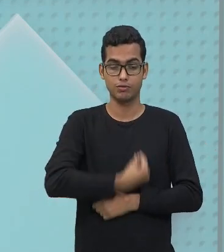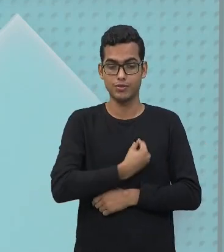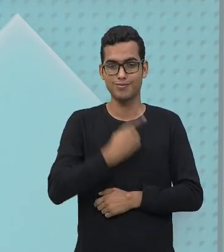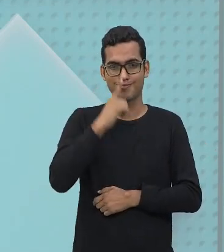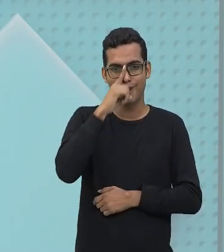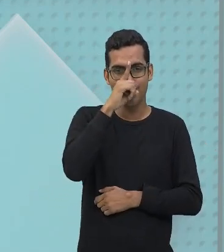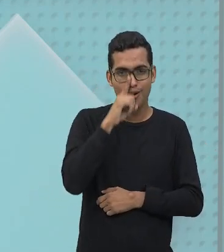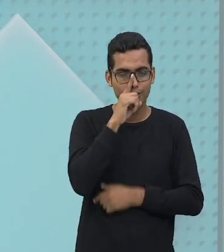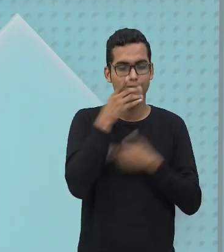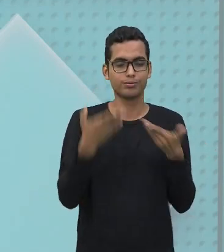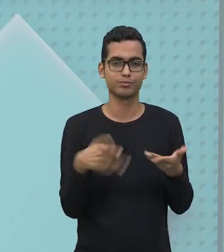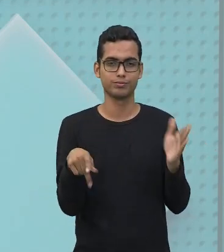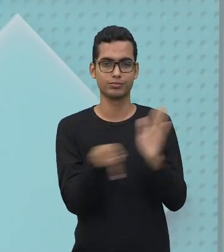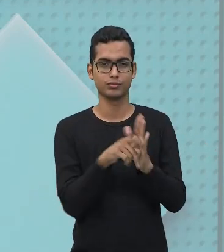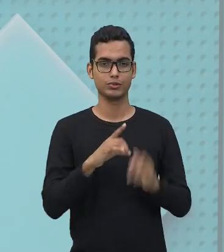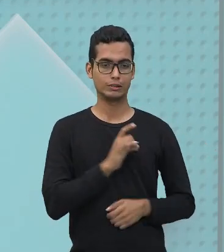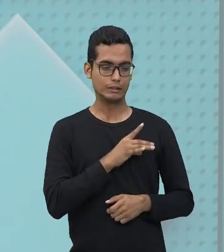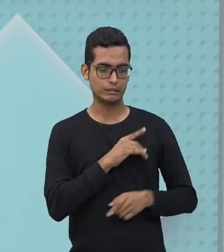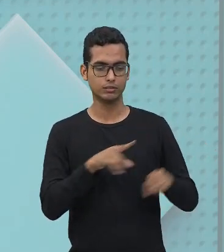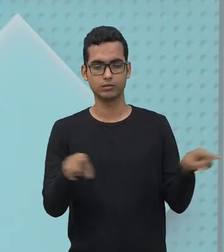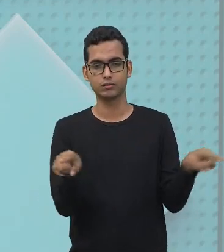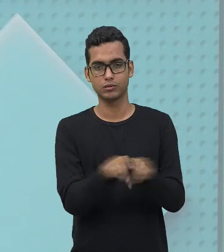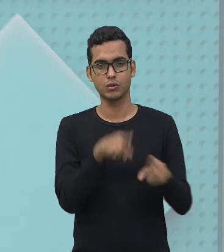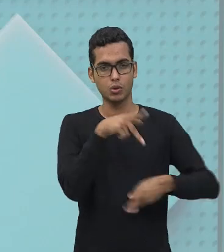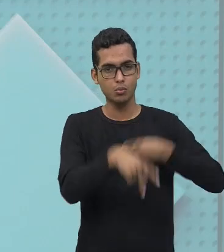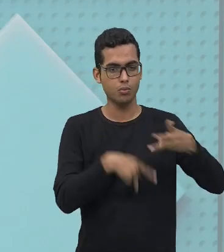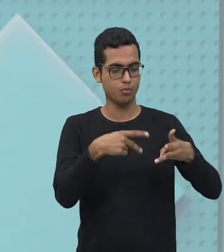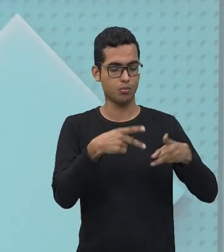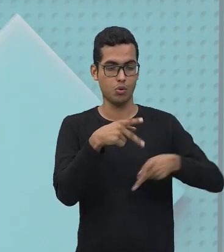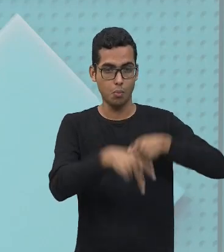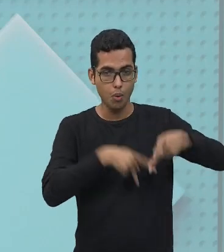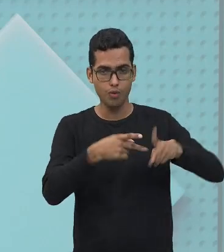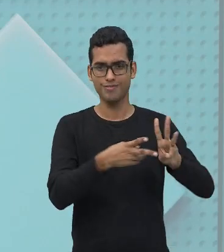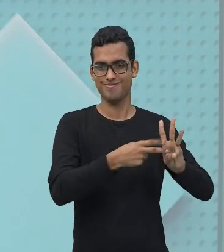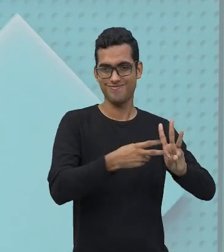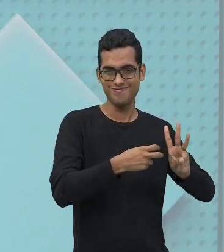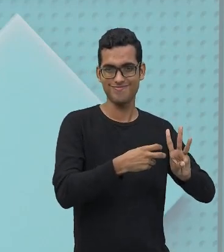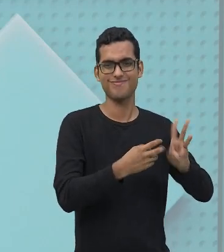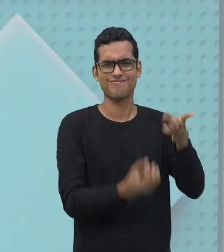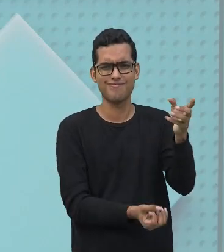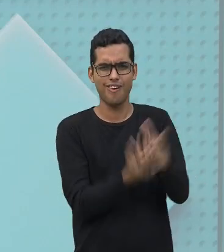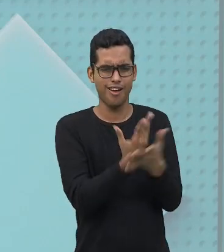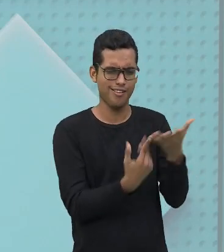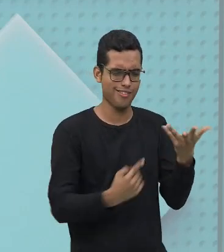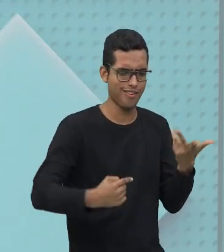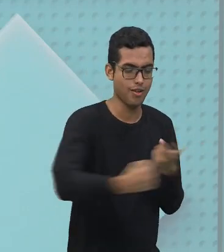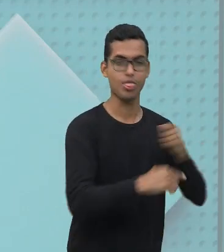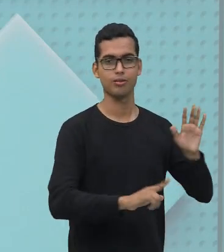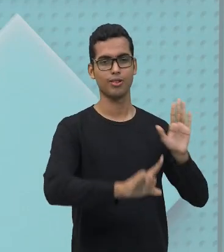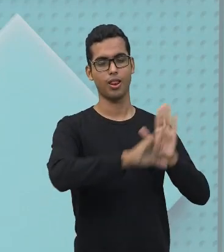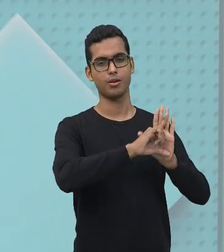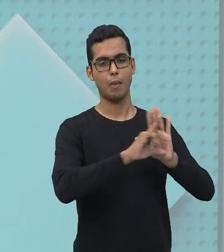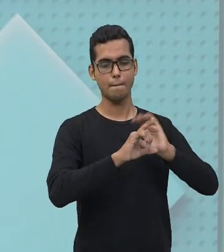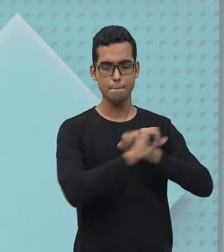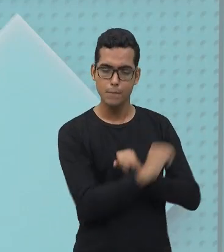dos negros, dos povos indígenas. Então foram sendo criadas leis. Então nós